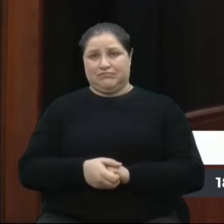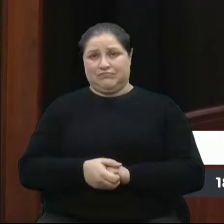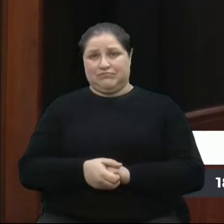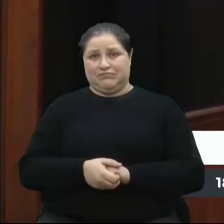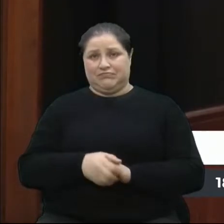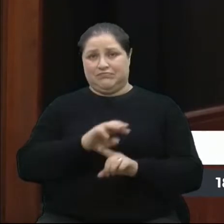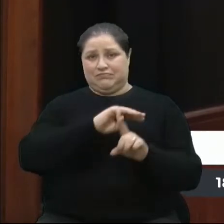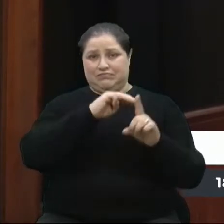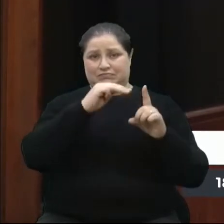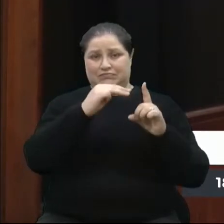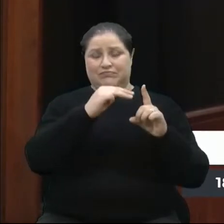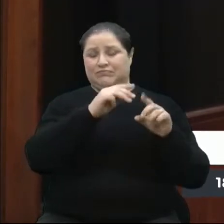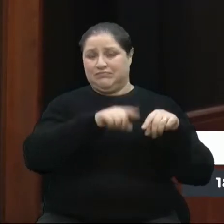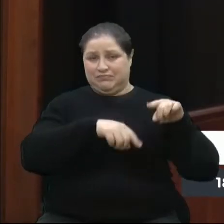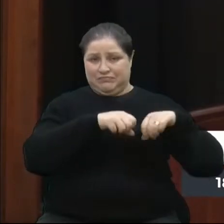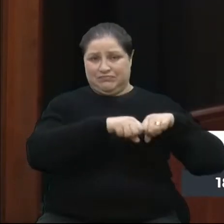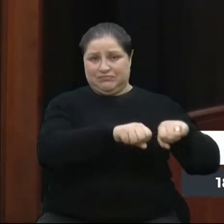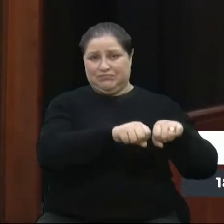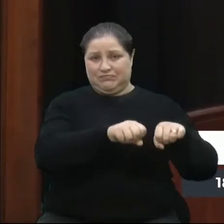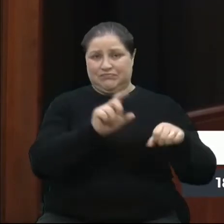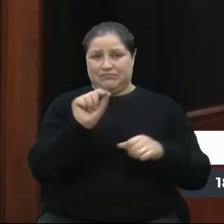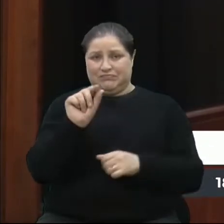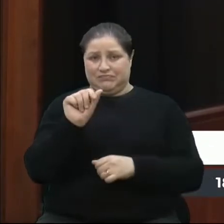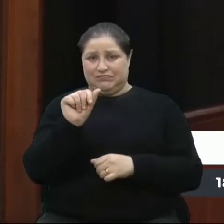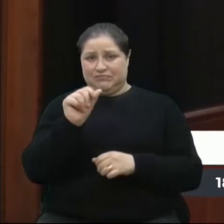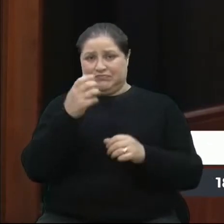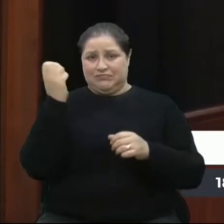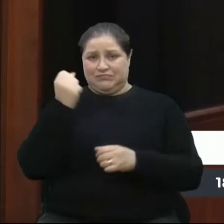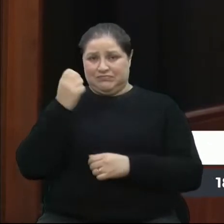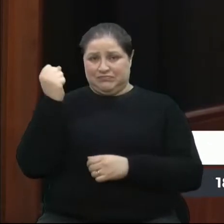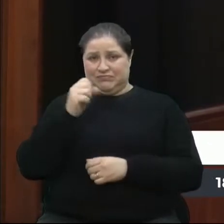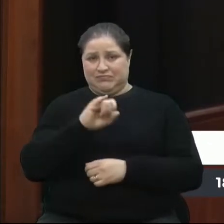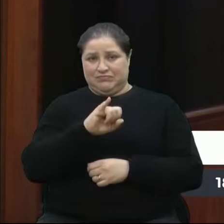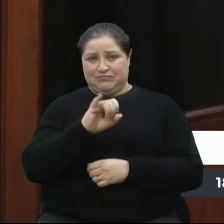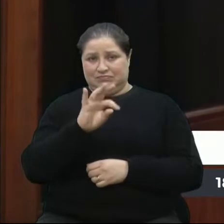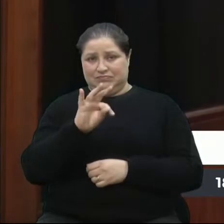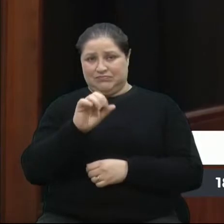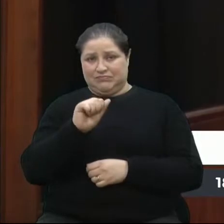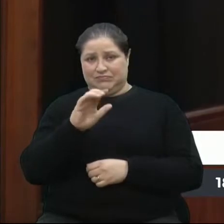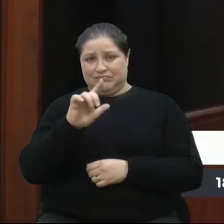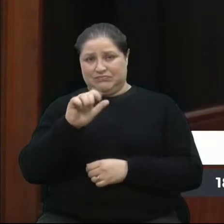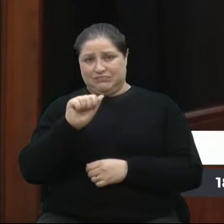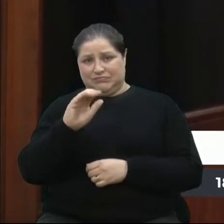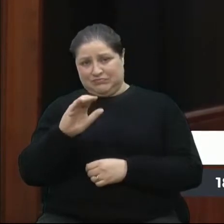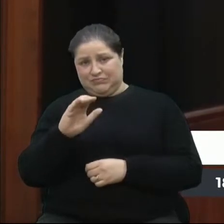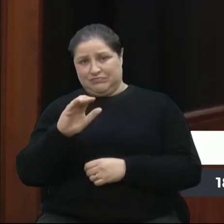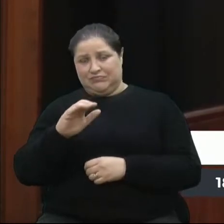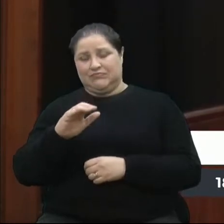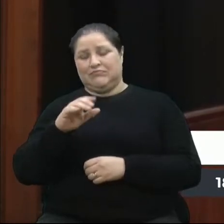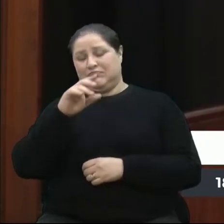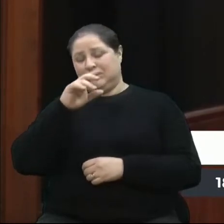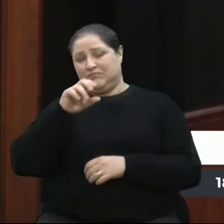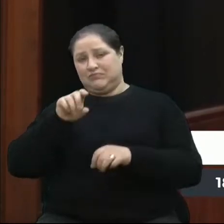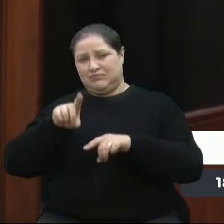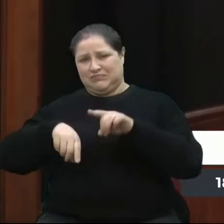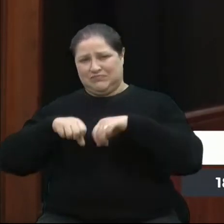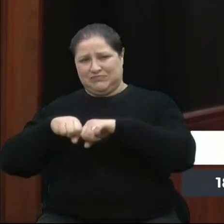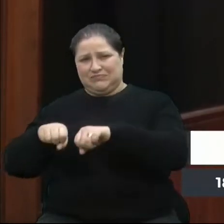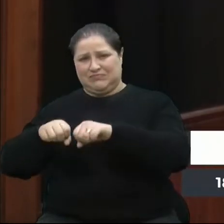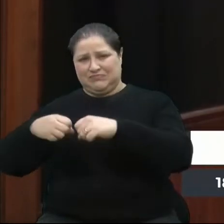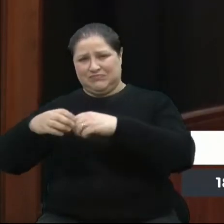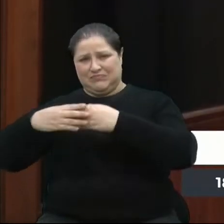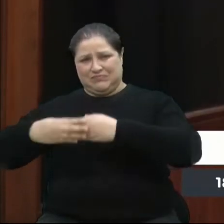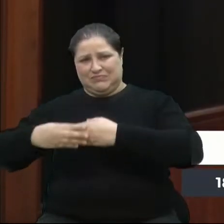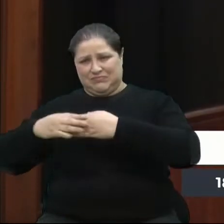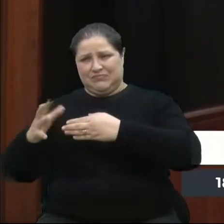o preço do leite, por exemplo, Italac, né, que é um dos mais baratos, do Andreaça, que é conhecido por todos aqui, a região